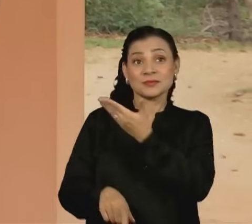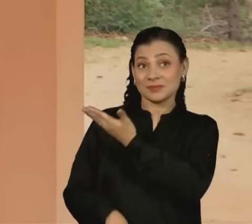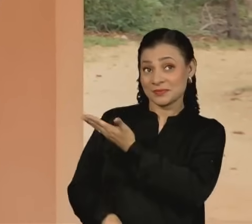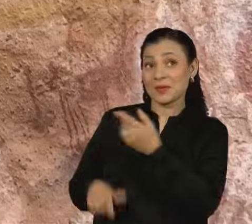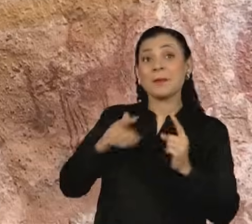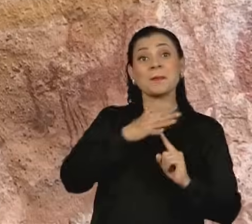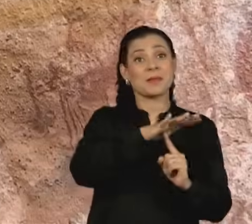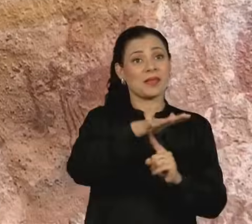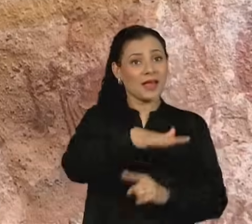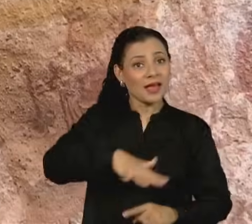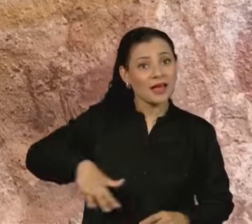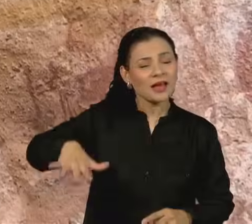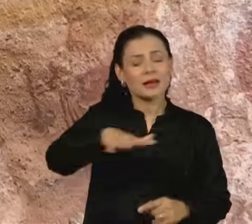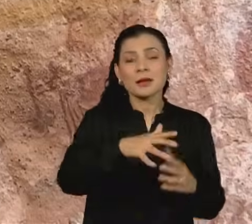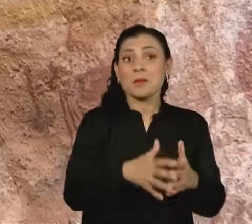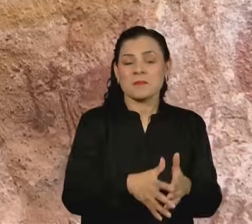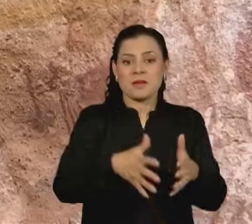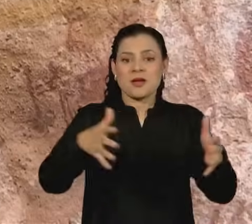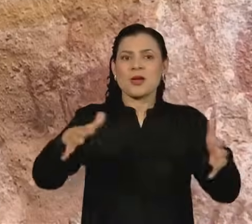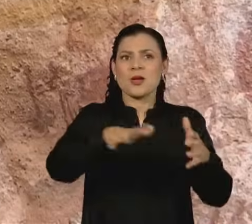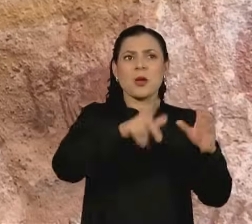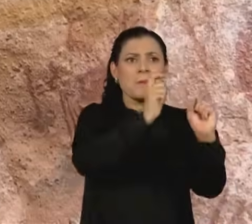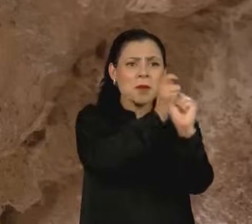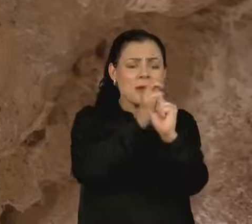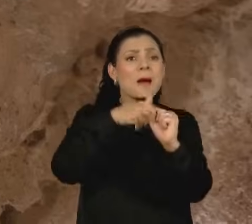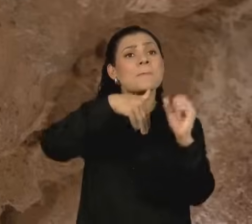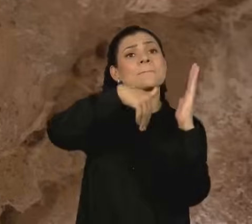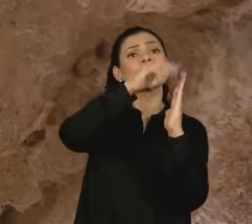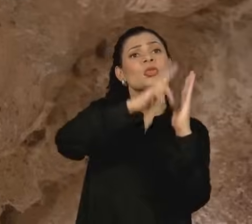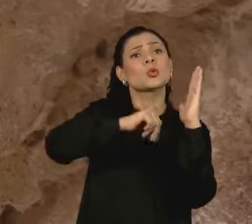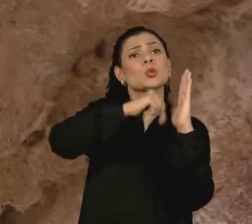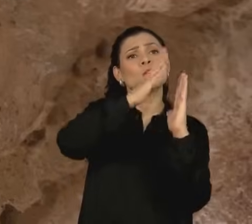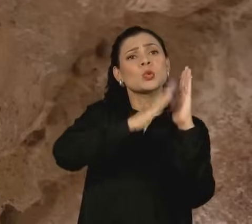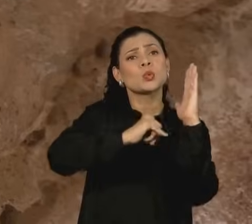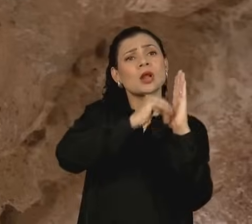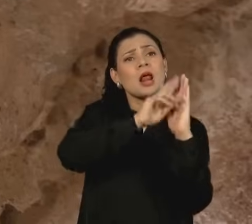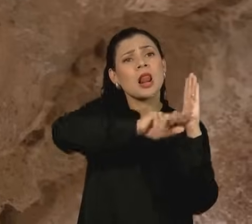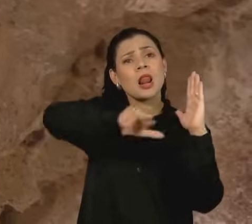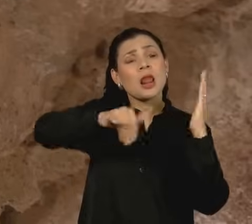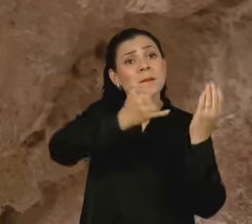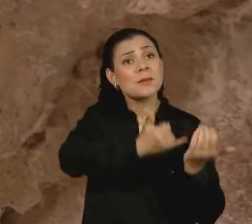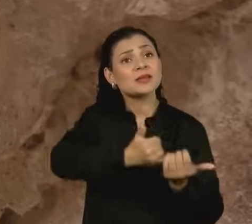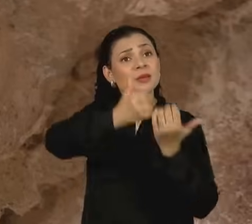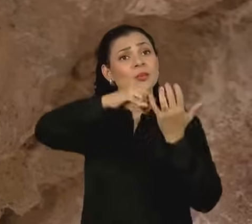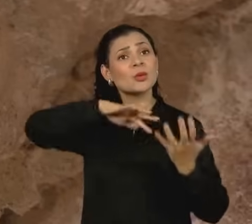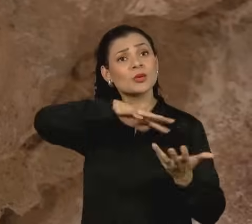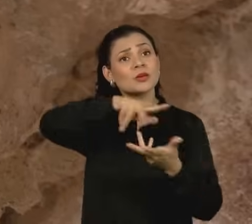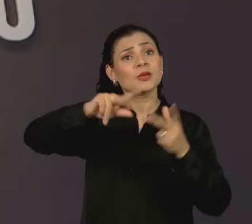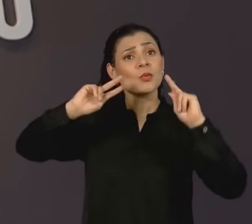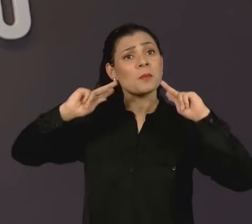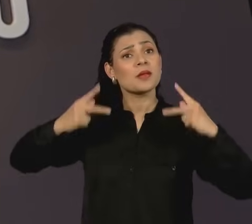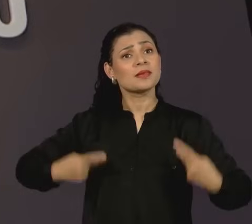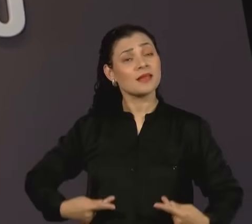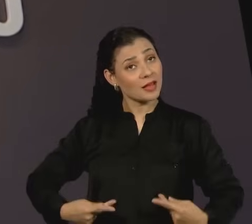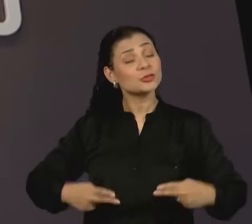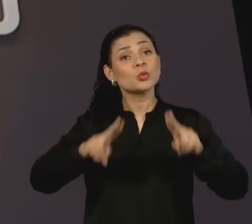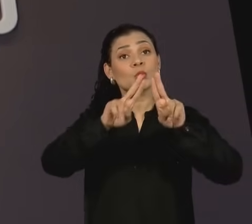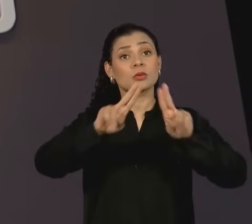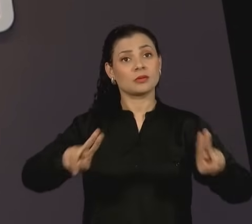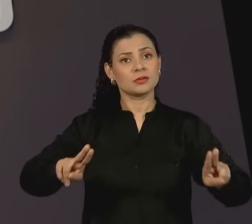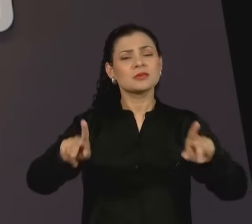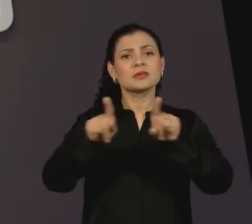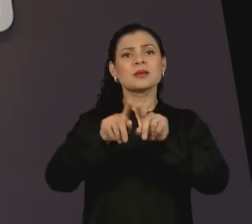da Capivara, o maior em pinturas rupestres do mundo, declarado Patrimônio da Humanidade pela Unesco, e o Museu